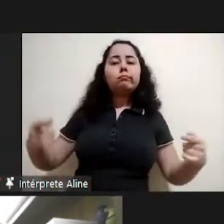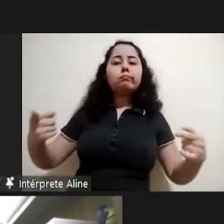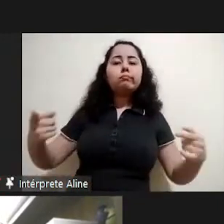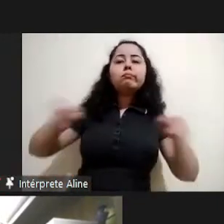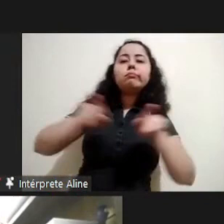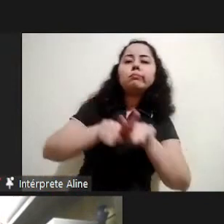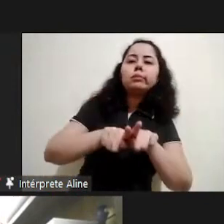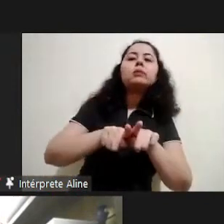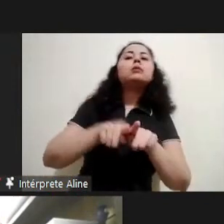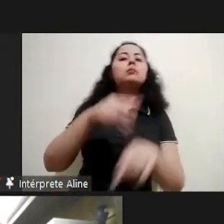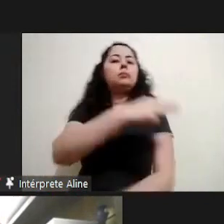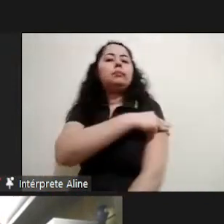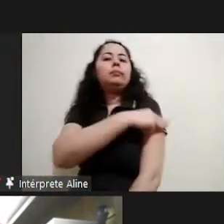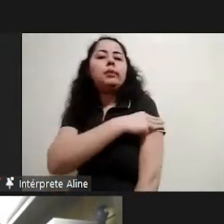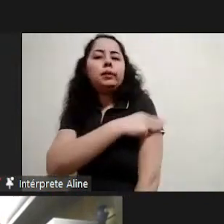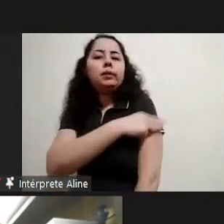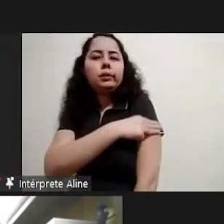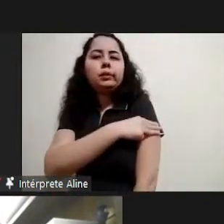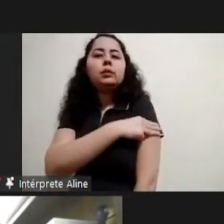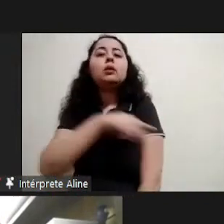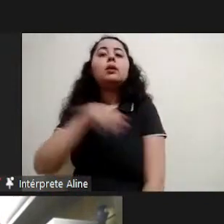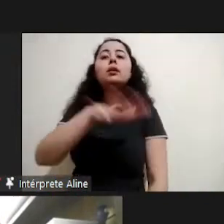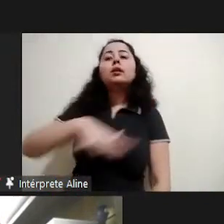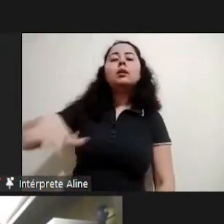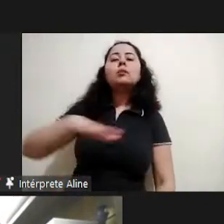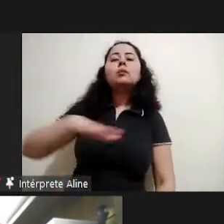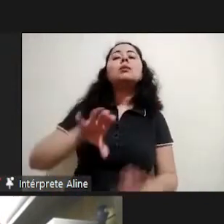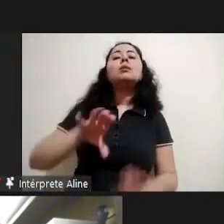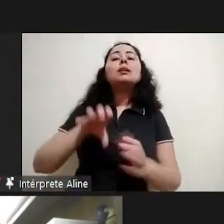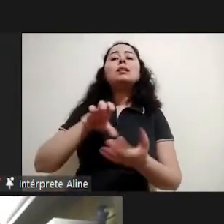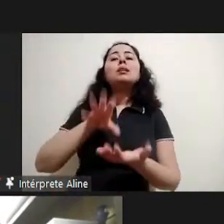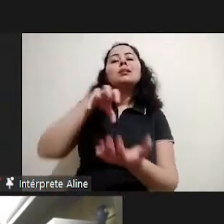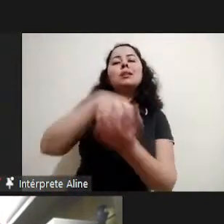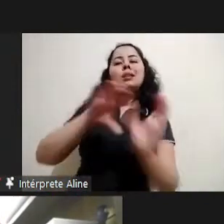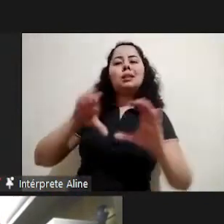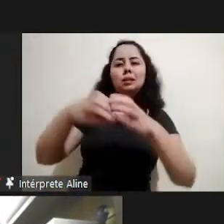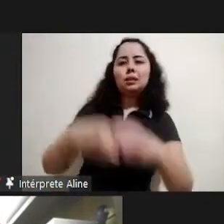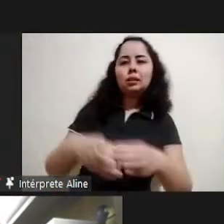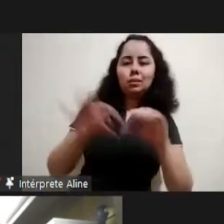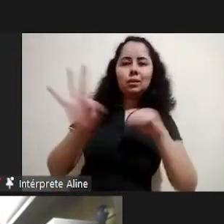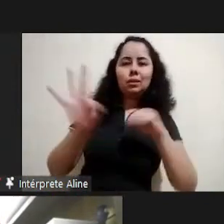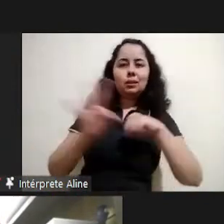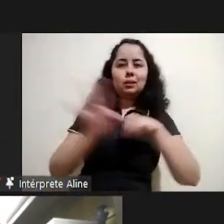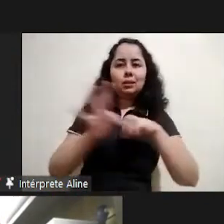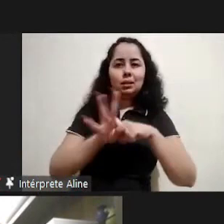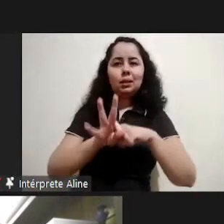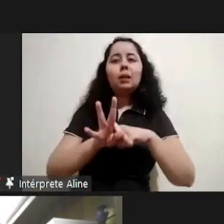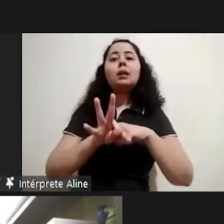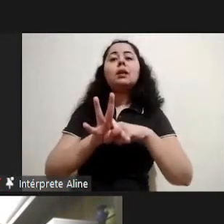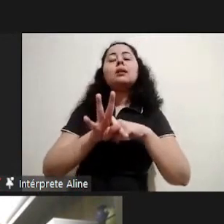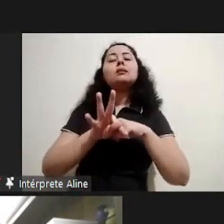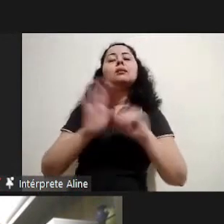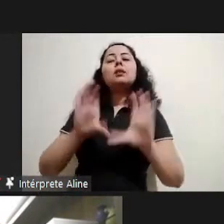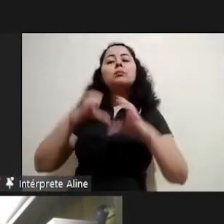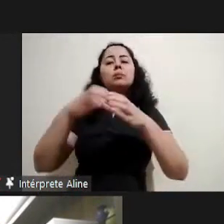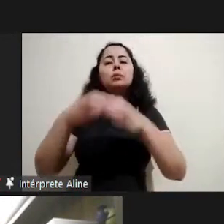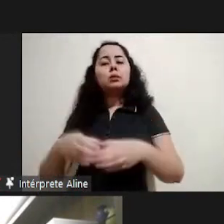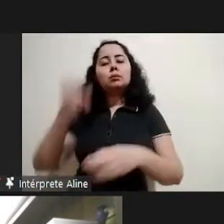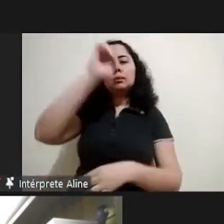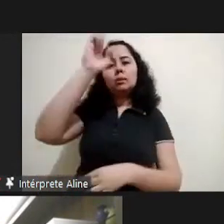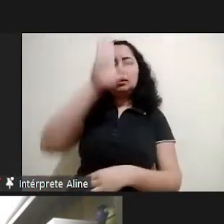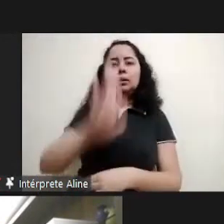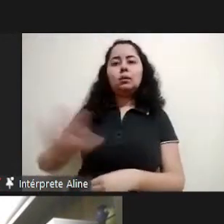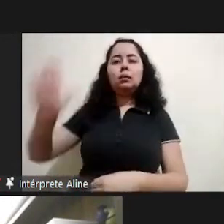Câmara Técnica de Apoio Diagnóstico, Especialidades Clínicas e Cirúrgicas da Comissão Nacional de Residência Multiprofissional a partir de agosto